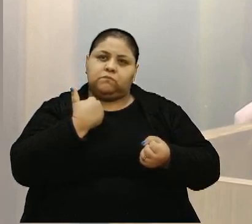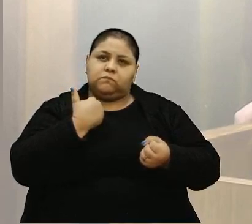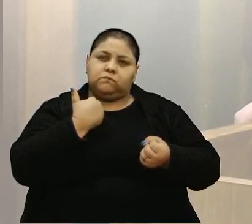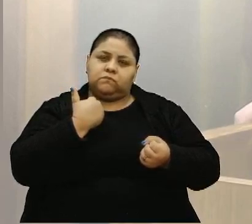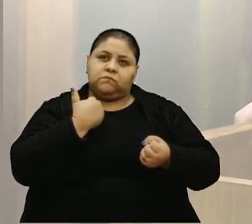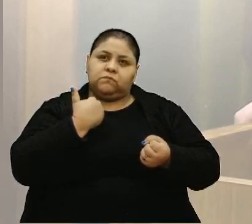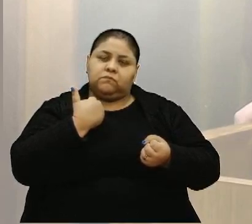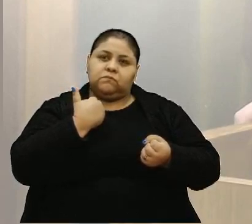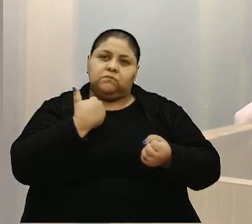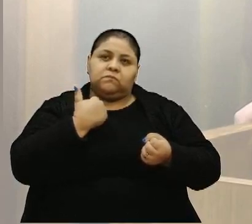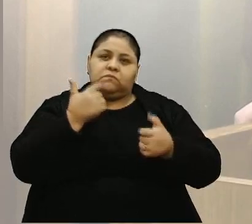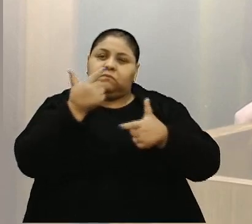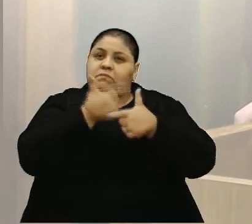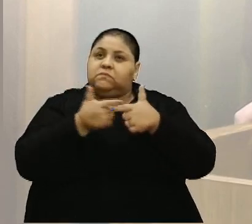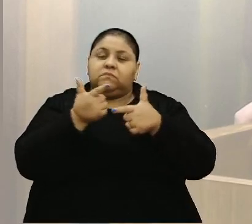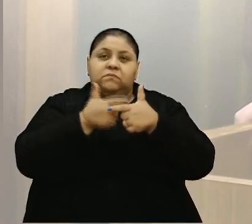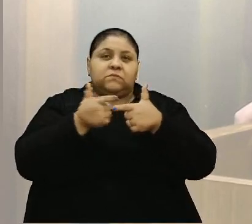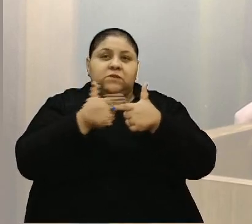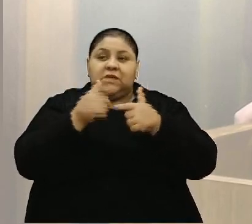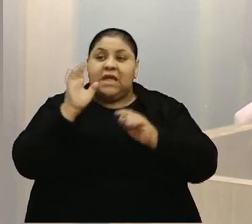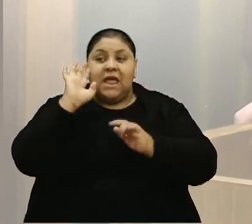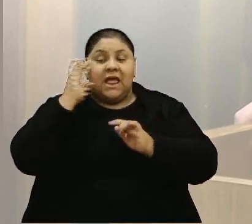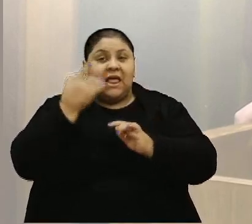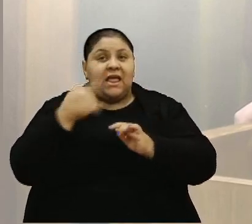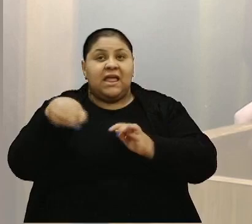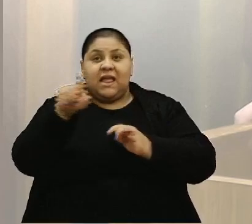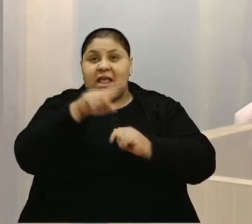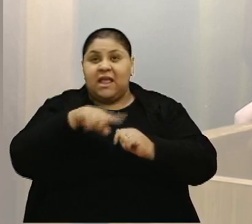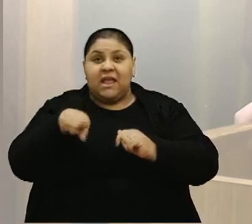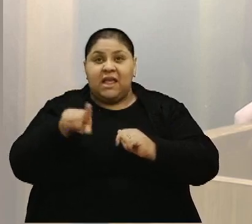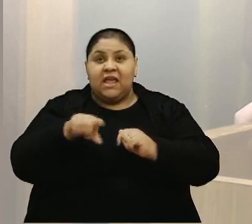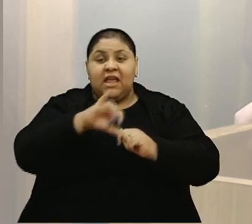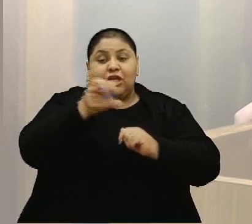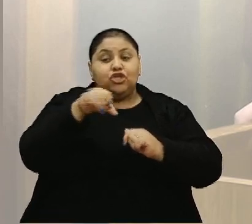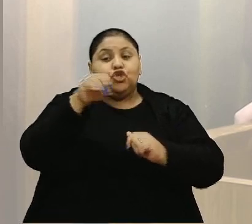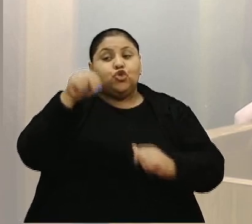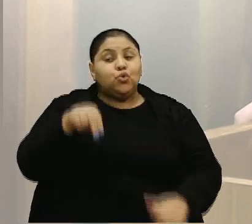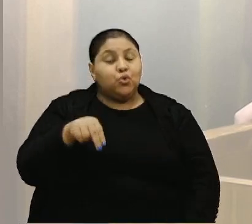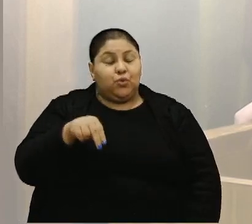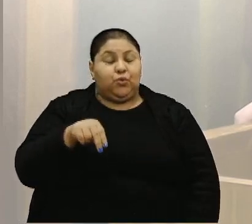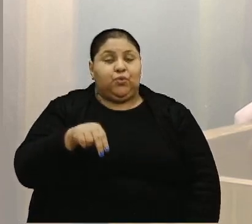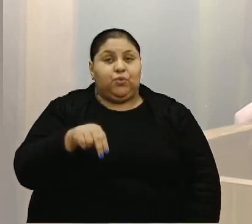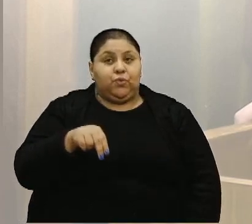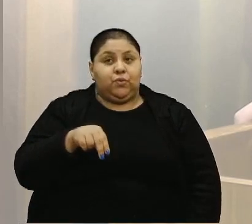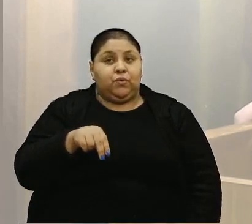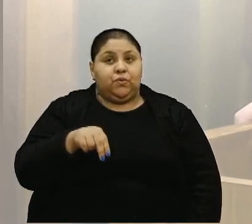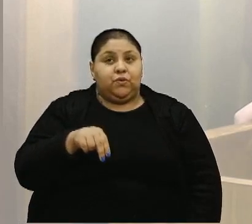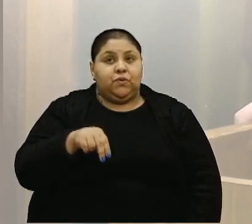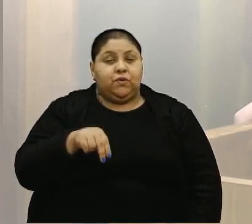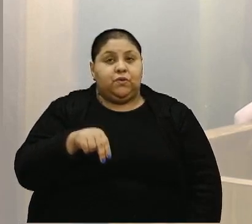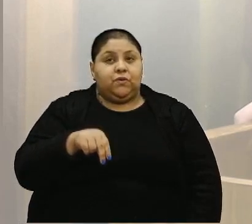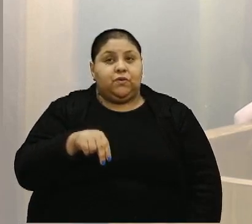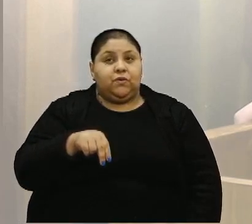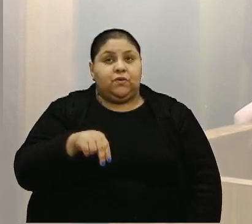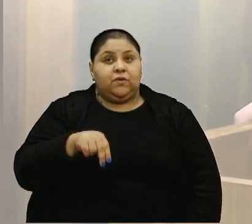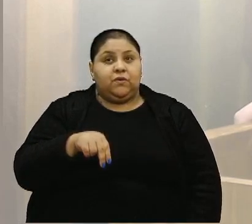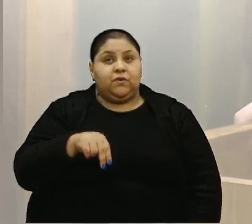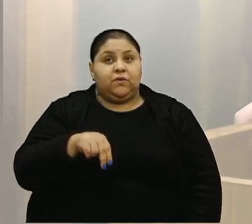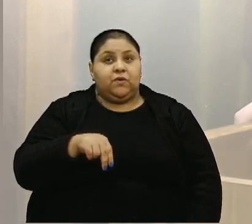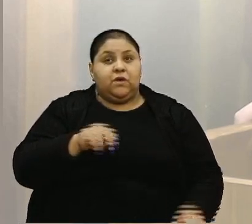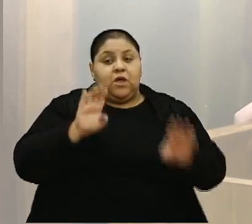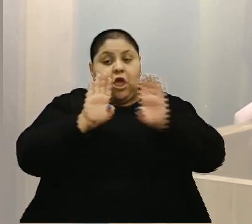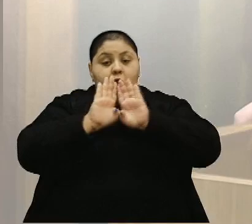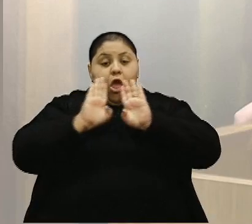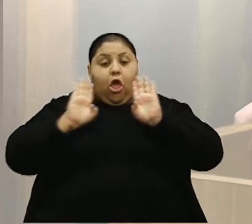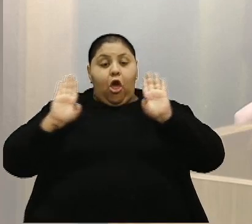Esse problema ele não foi resolvido. A gente já está em junho. É o muro da Cristóforo Randon, para